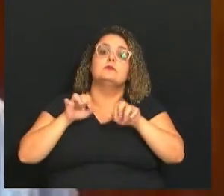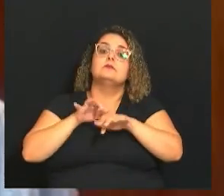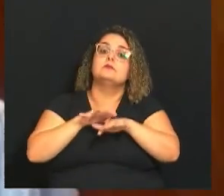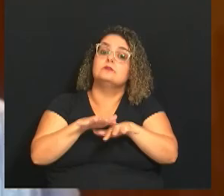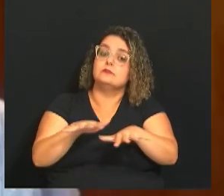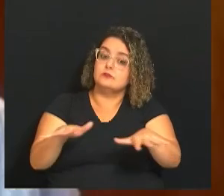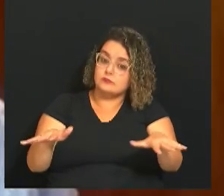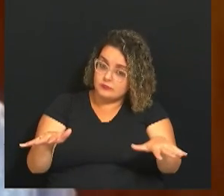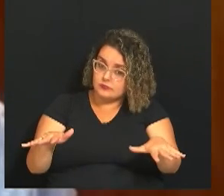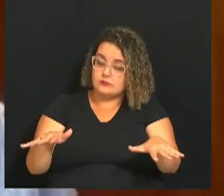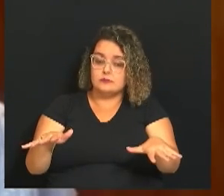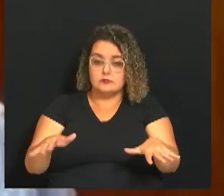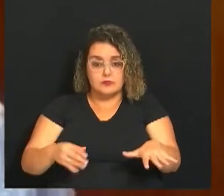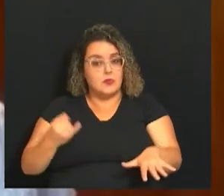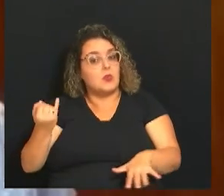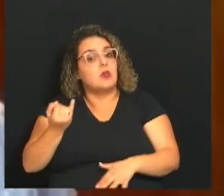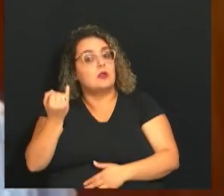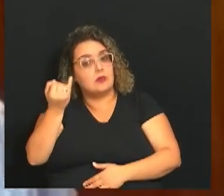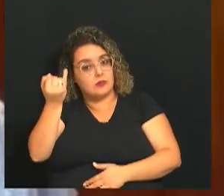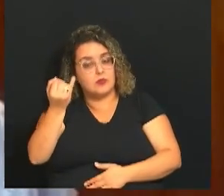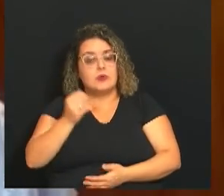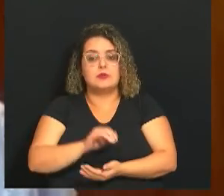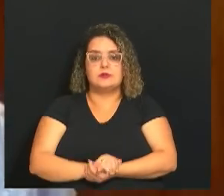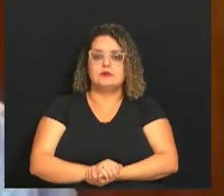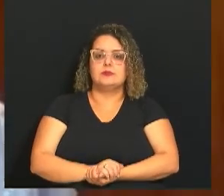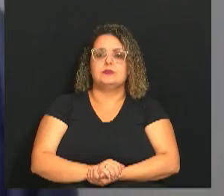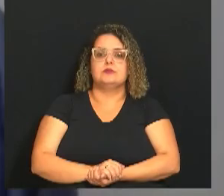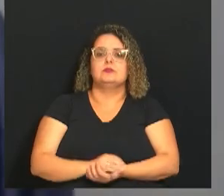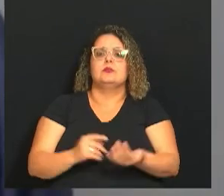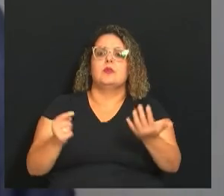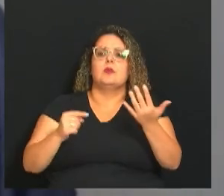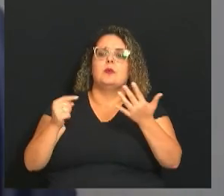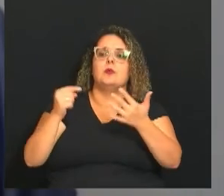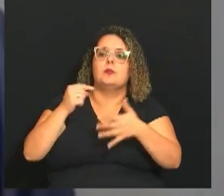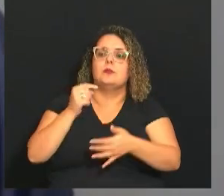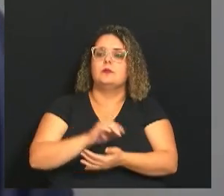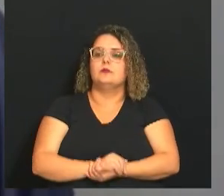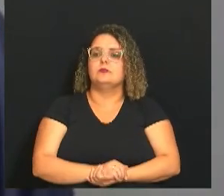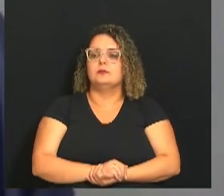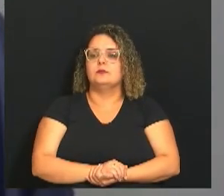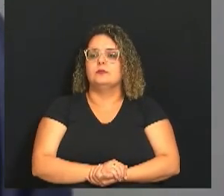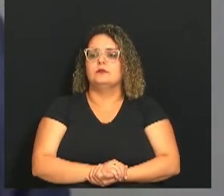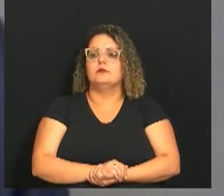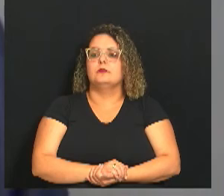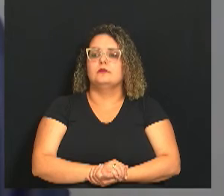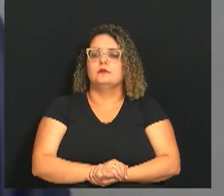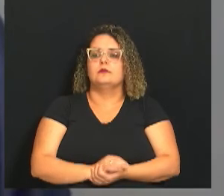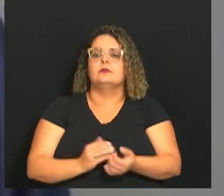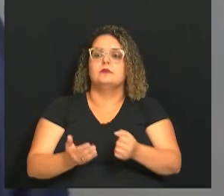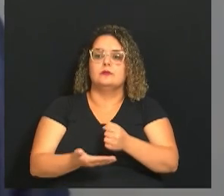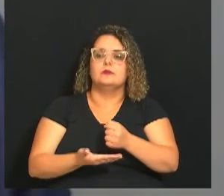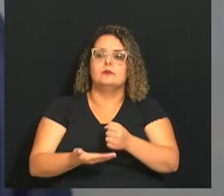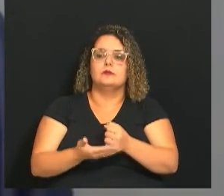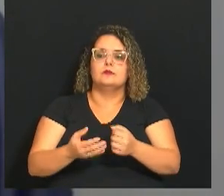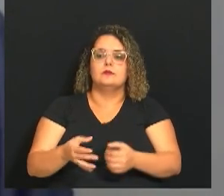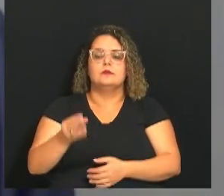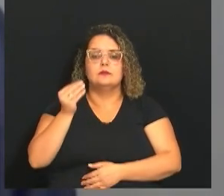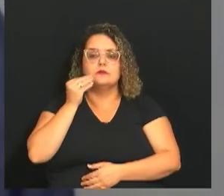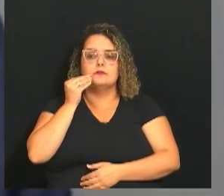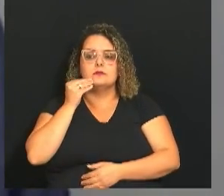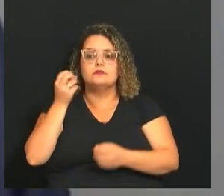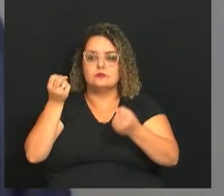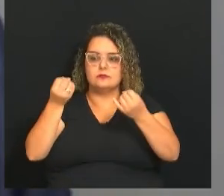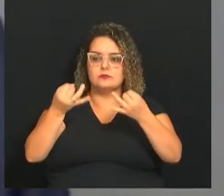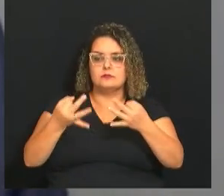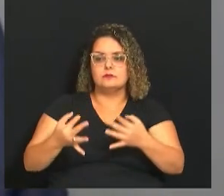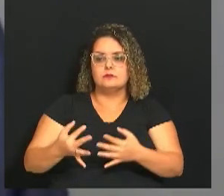tema muito importante, mas alguns pontos, como esses básicos que eu tentei explicar, acho que eu